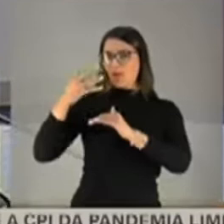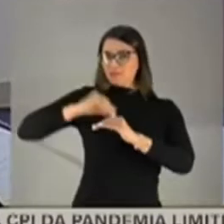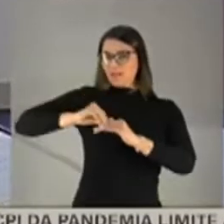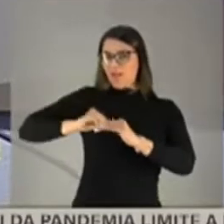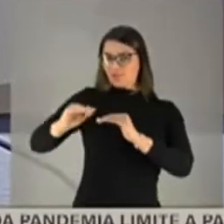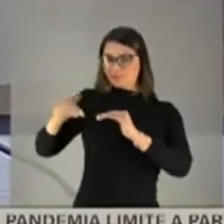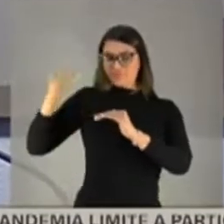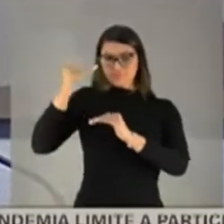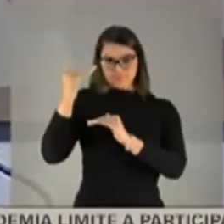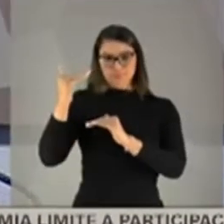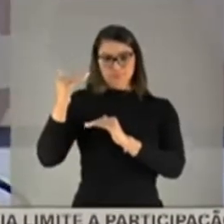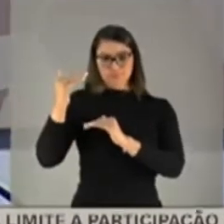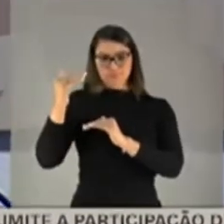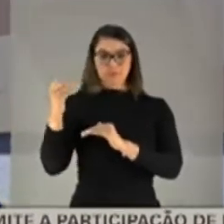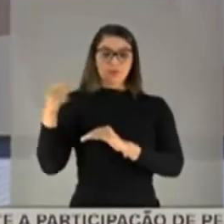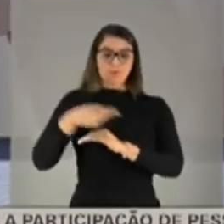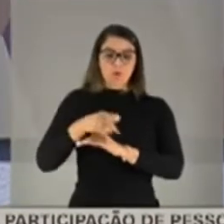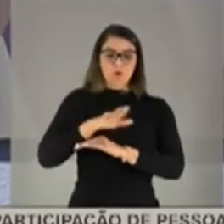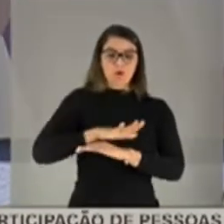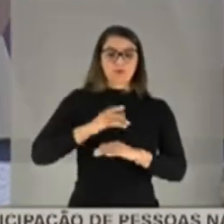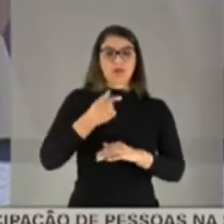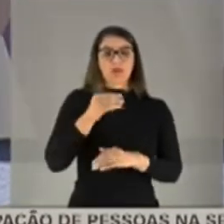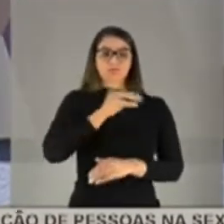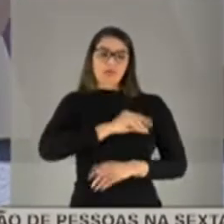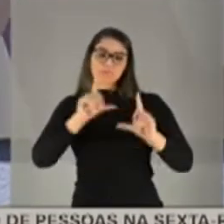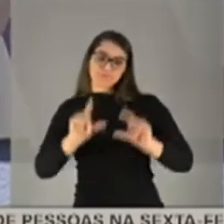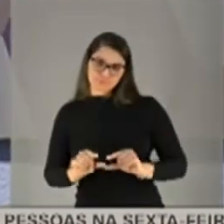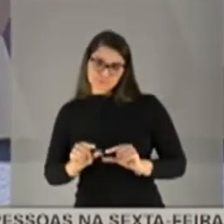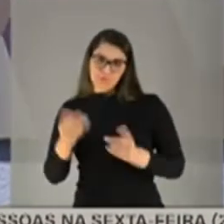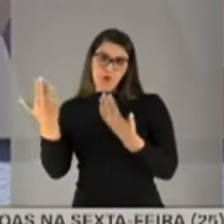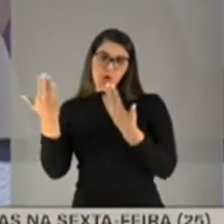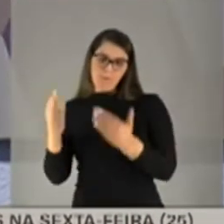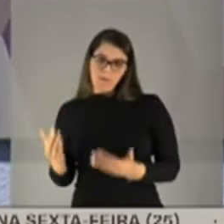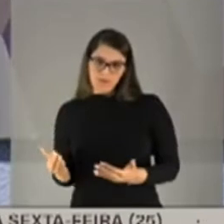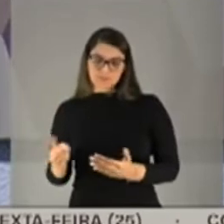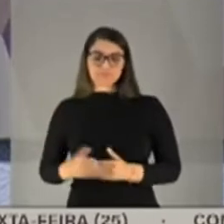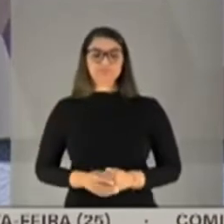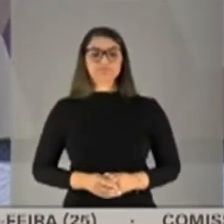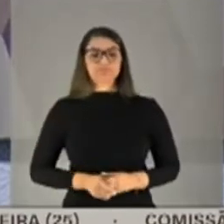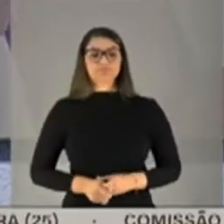a diferença para os outros setores de renda foi importante. O próximo slide, por favor.